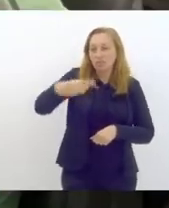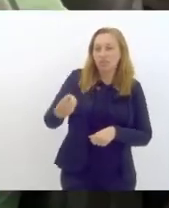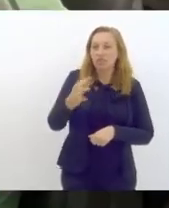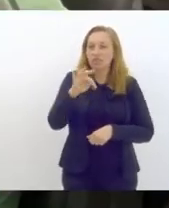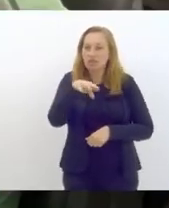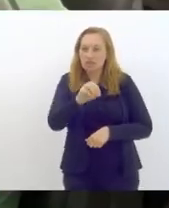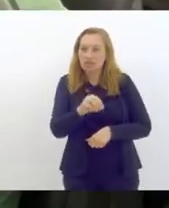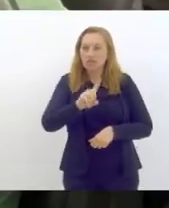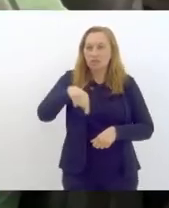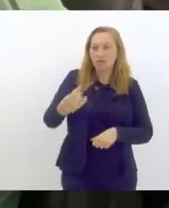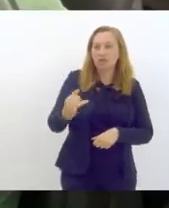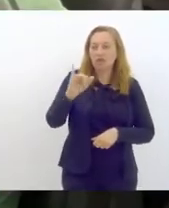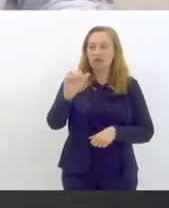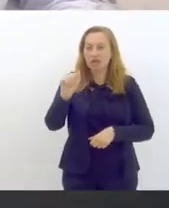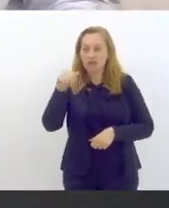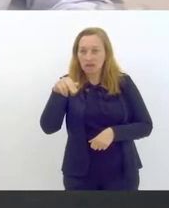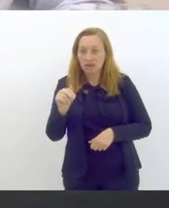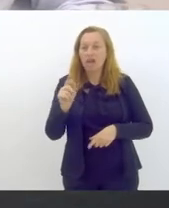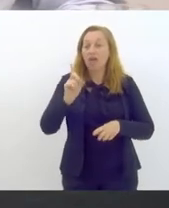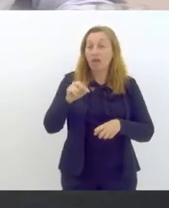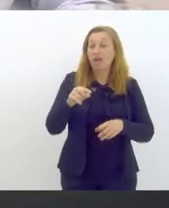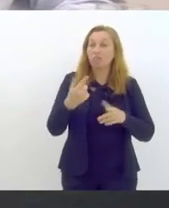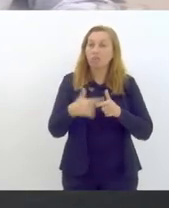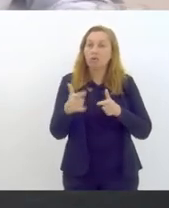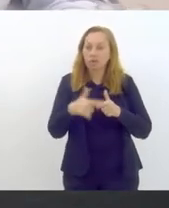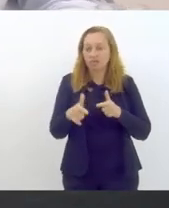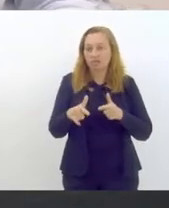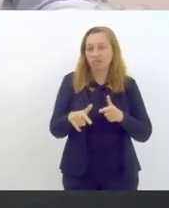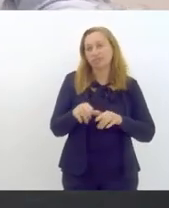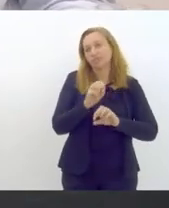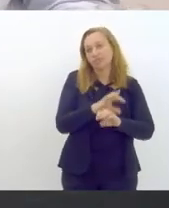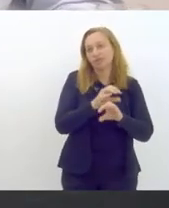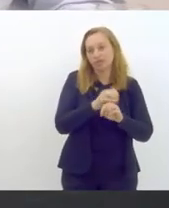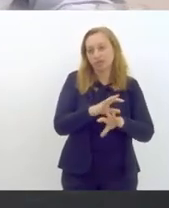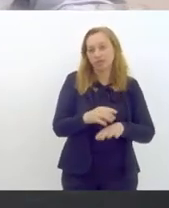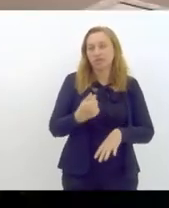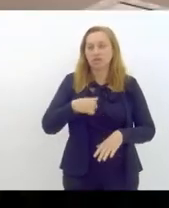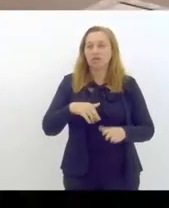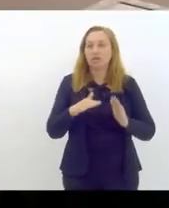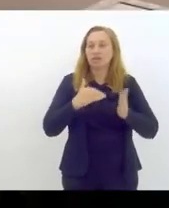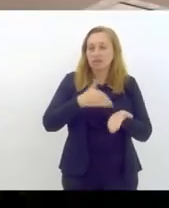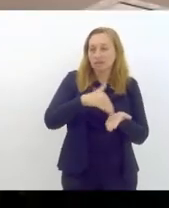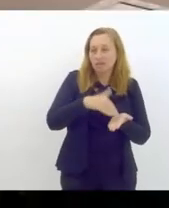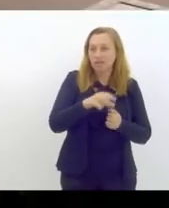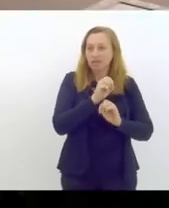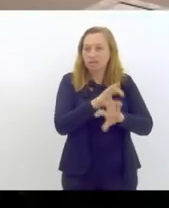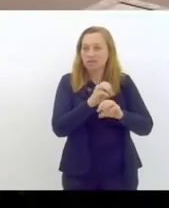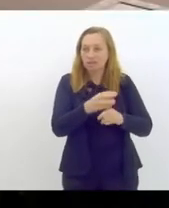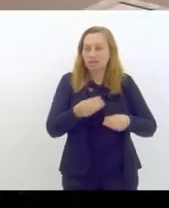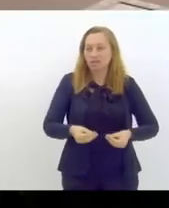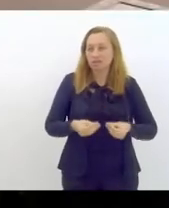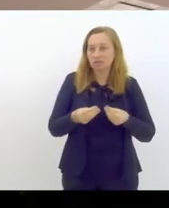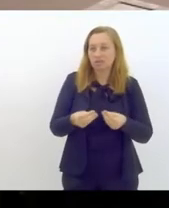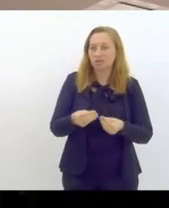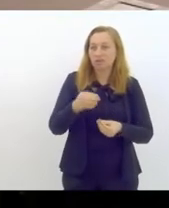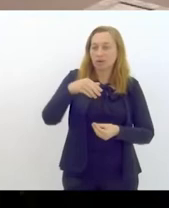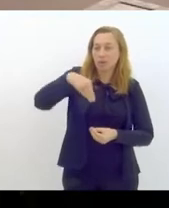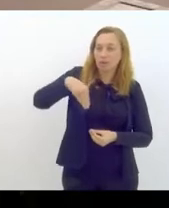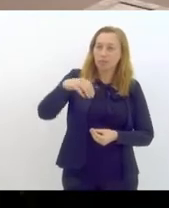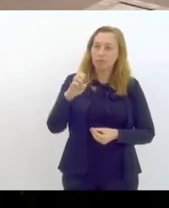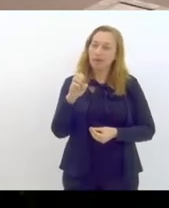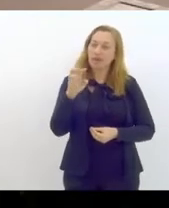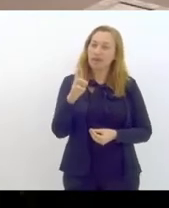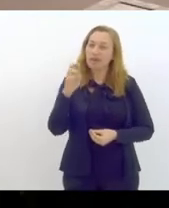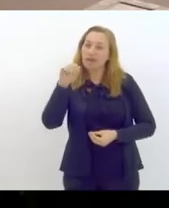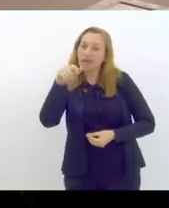e com o Ian. Esse é um problema da educação. Quando eu era secretário de Educação, nós geramos merenda, mas